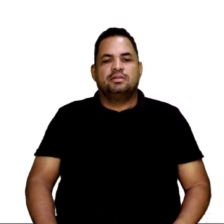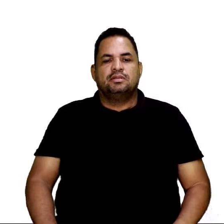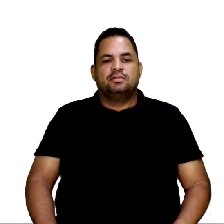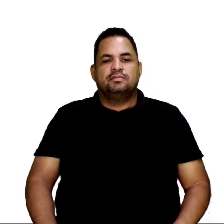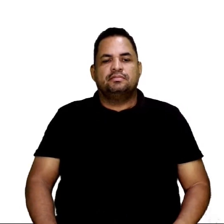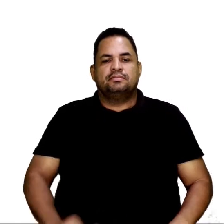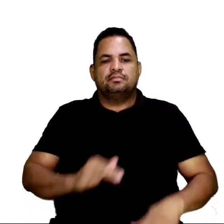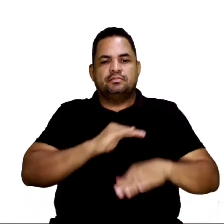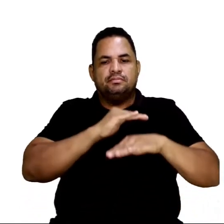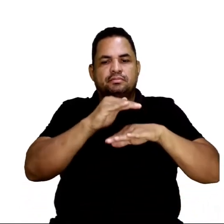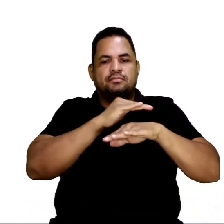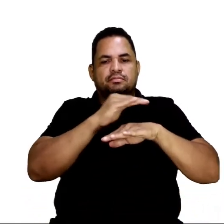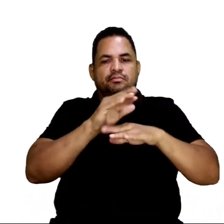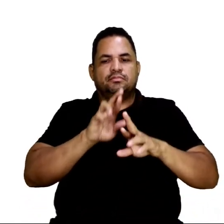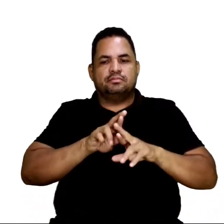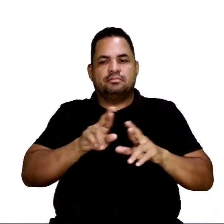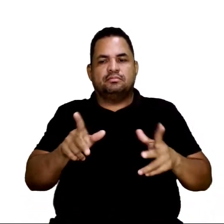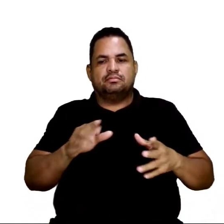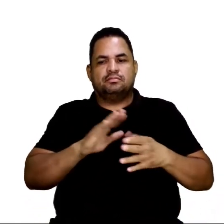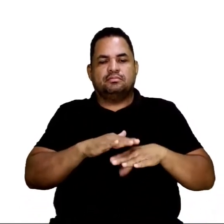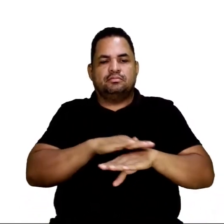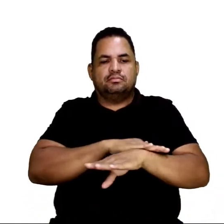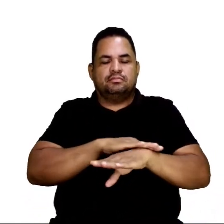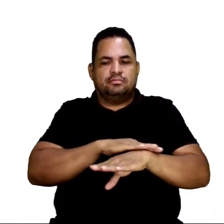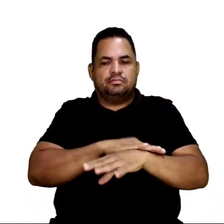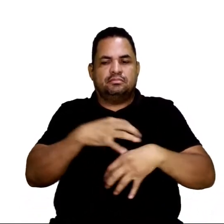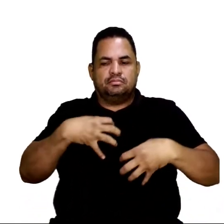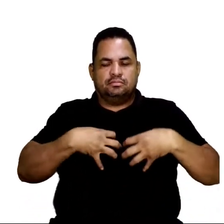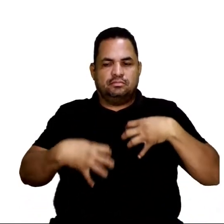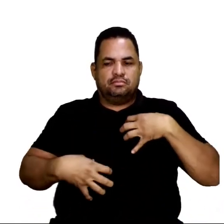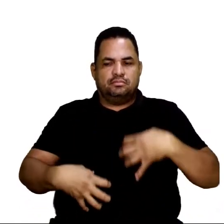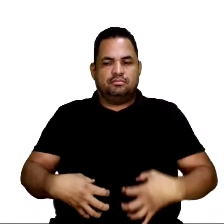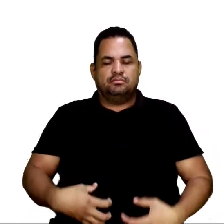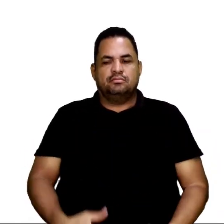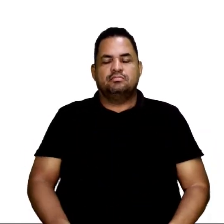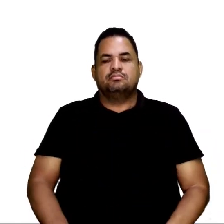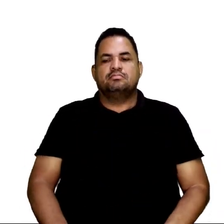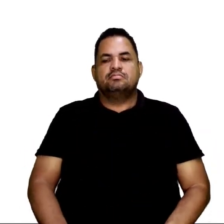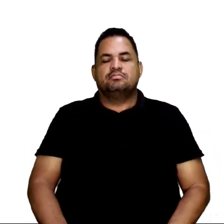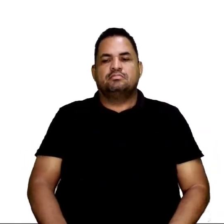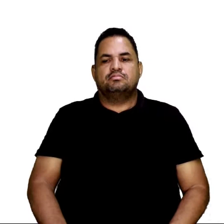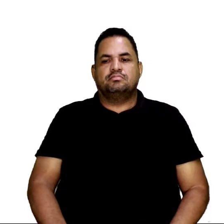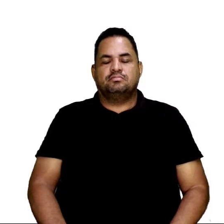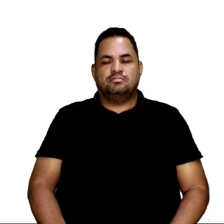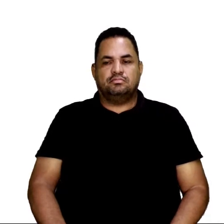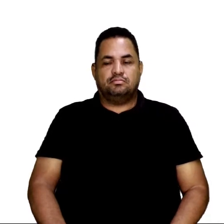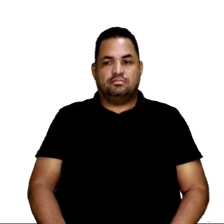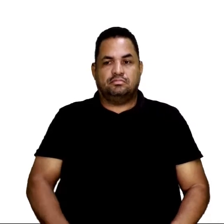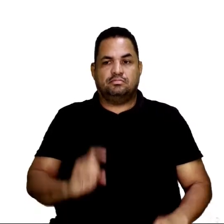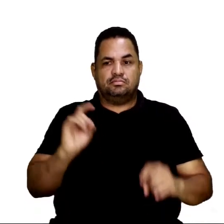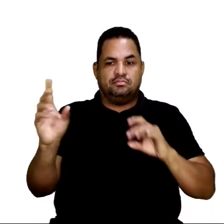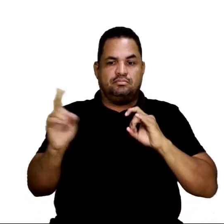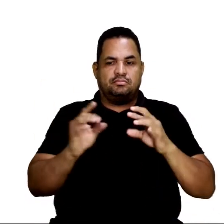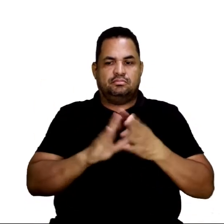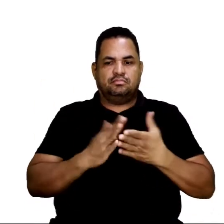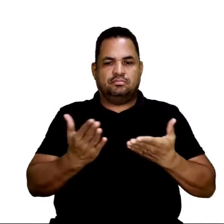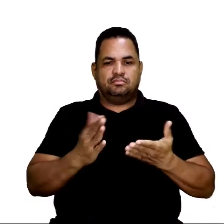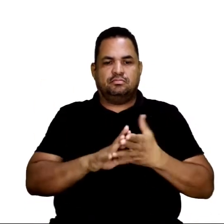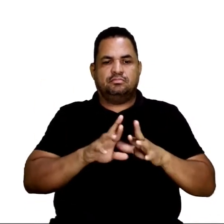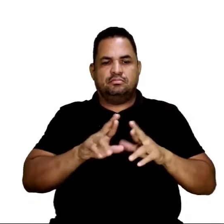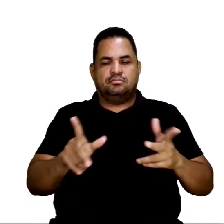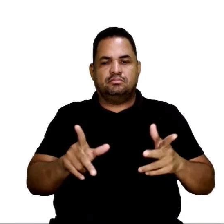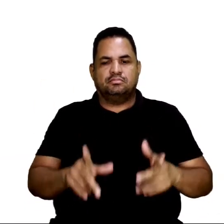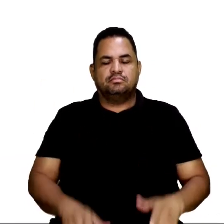camadas germinativas diferenciam-se nos vários tecidos e órgãos, tá bom? Então, cada um desses tecidos vai se